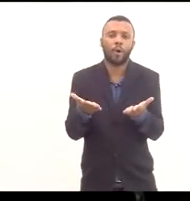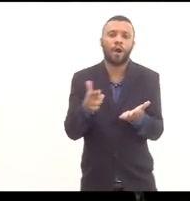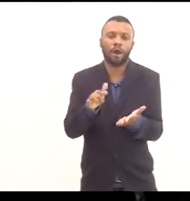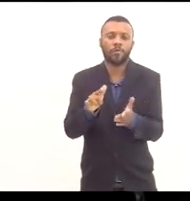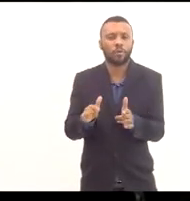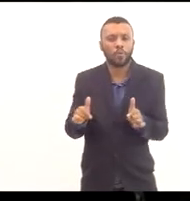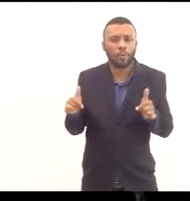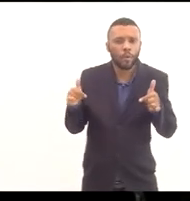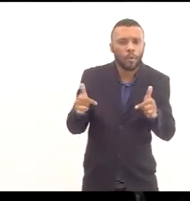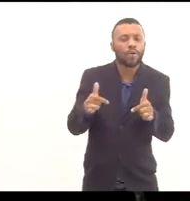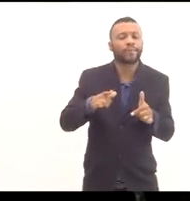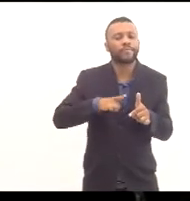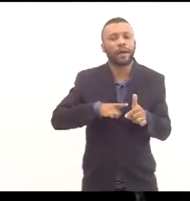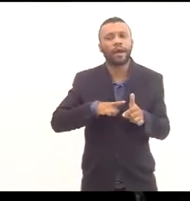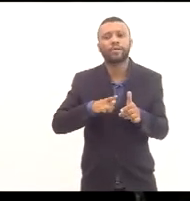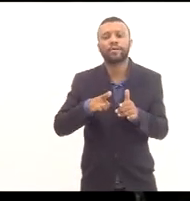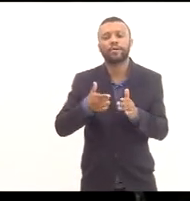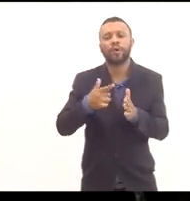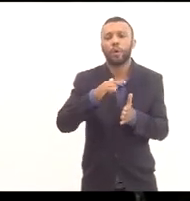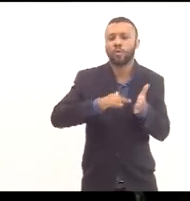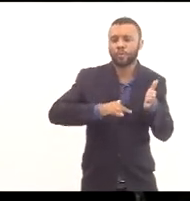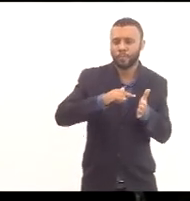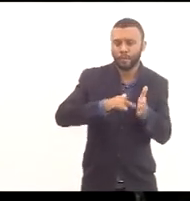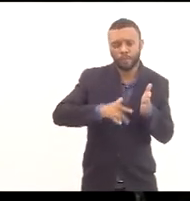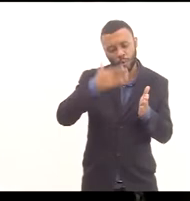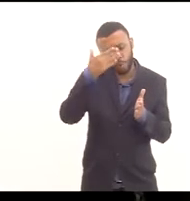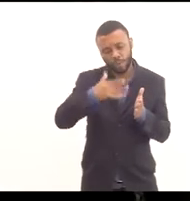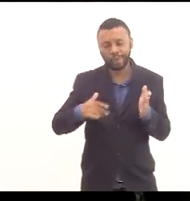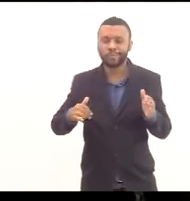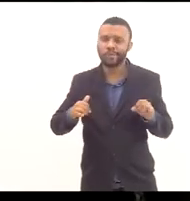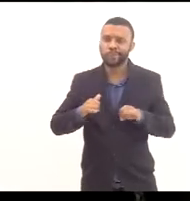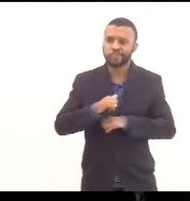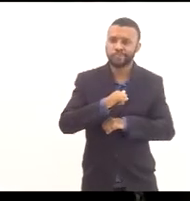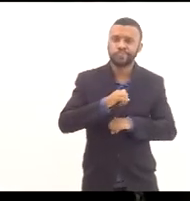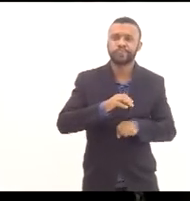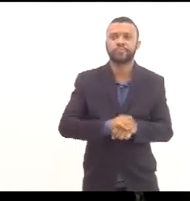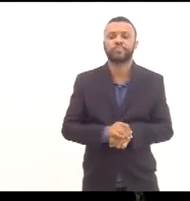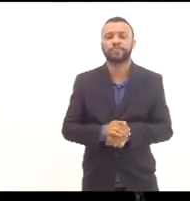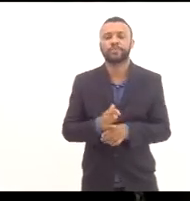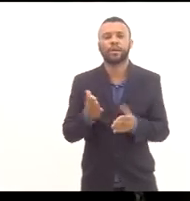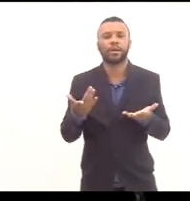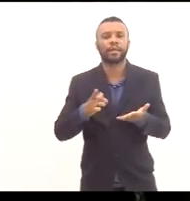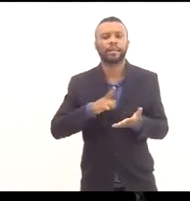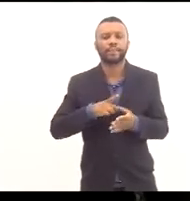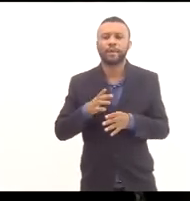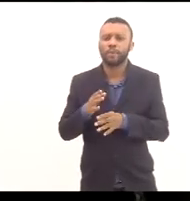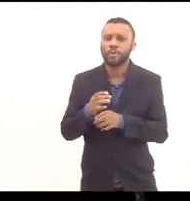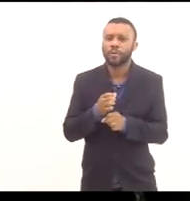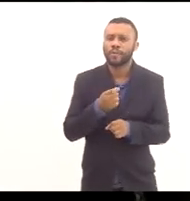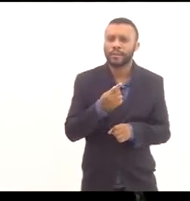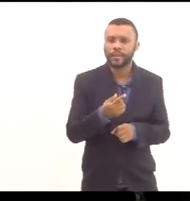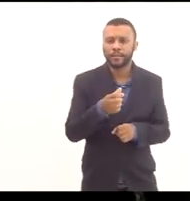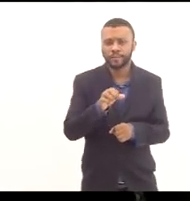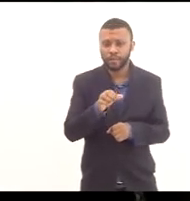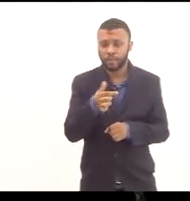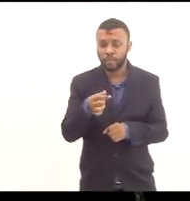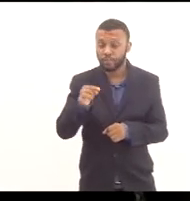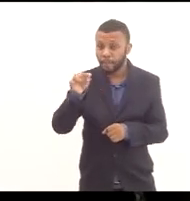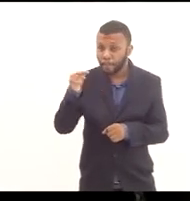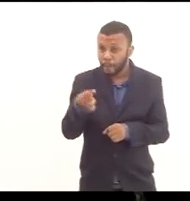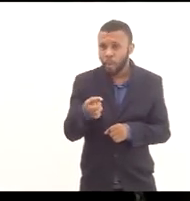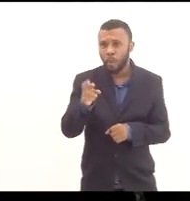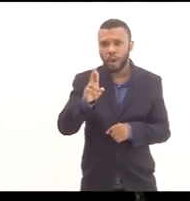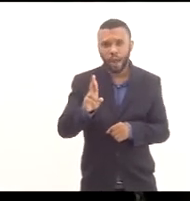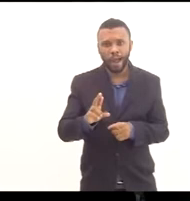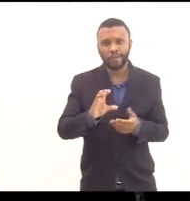foi obtida liminar que não foi cumprida agora teve o sequestro de aproximadamente 192 mil reais